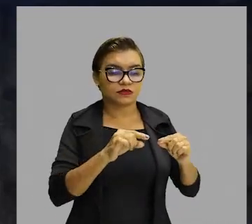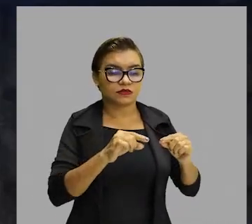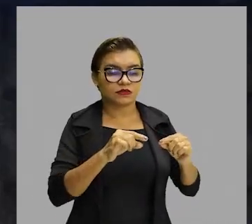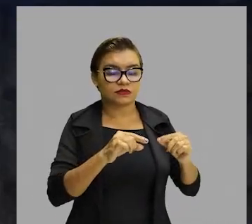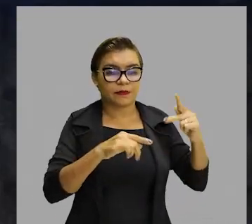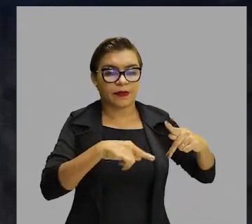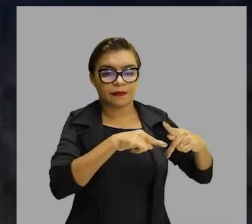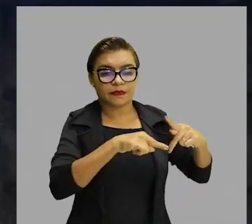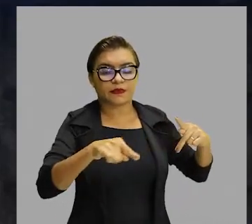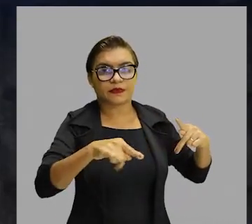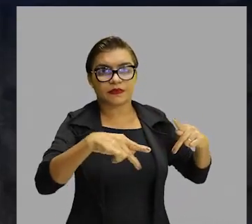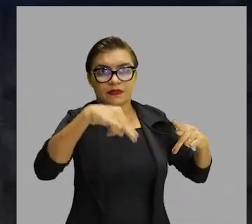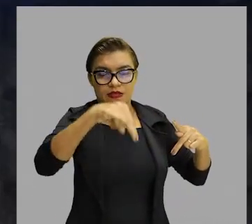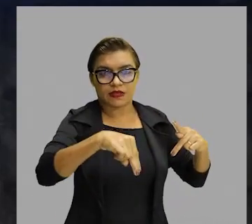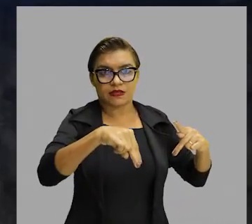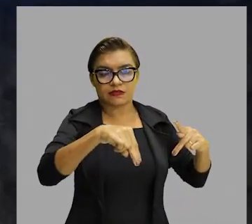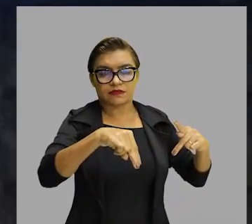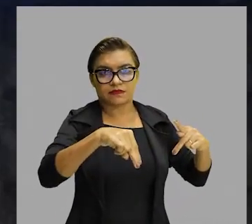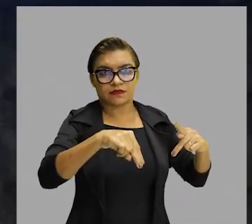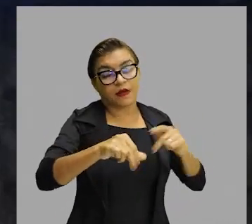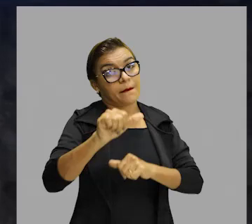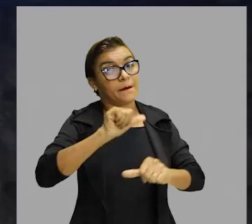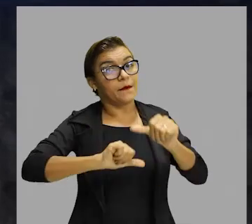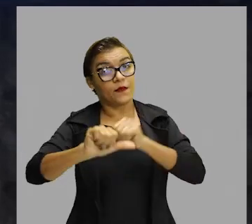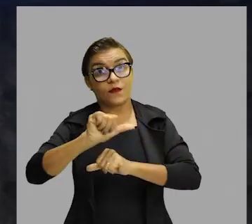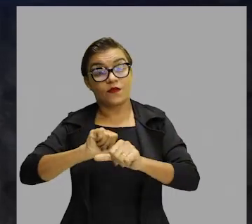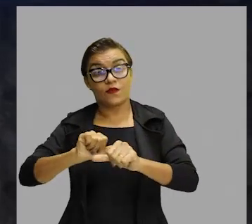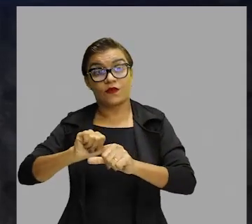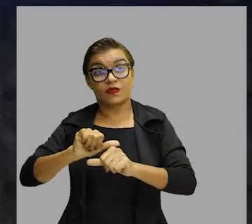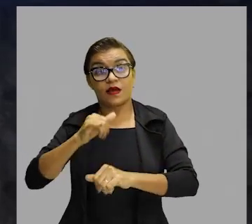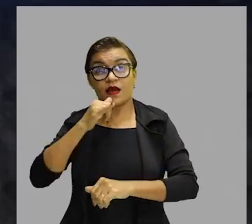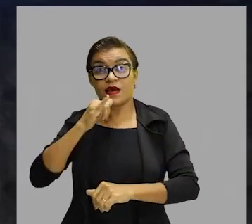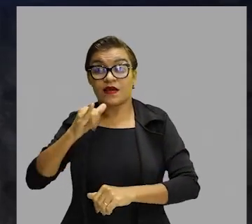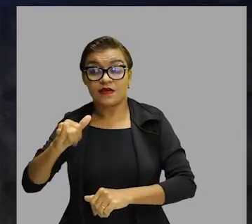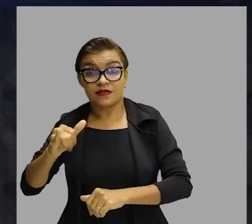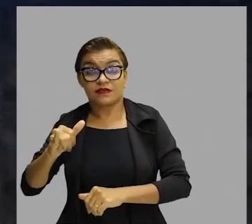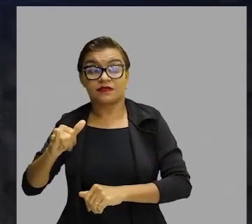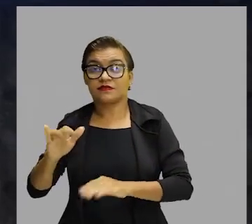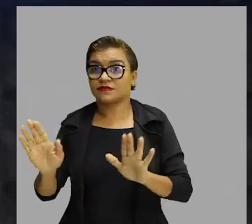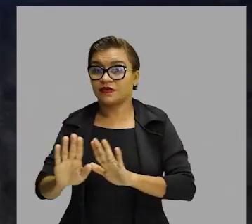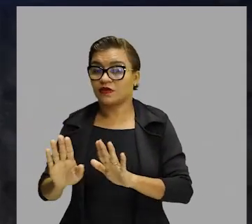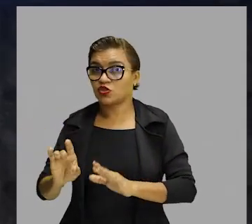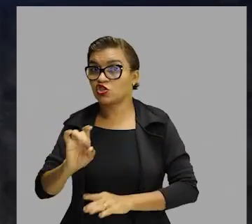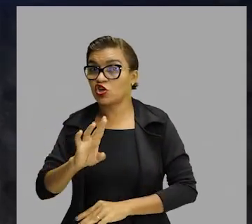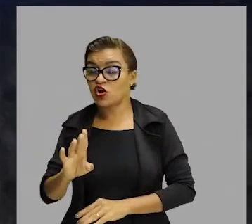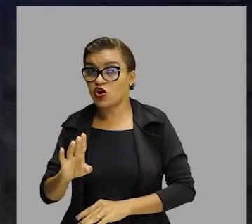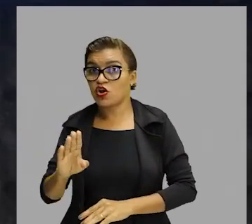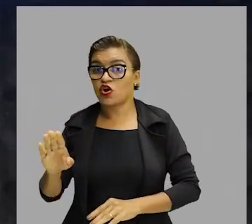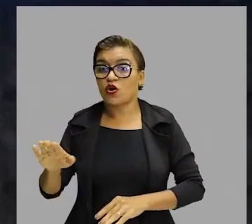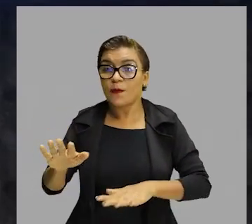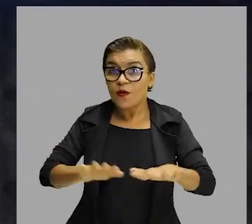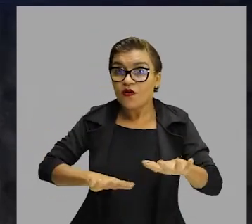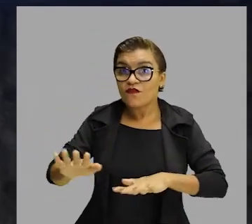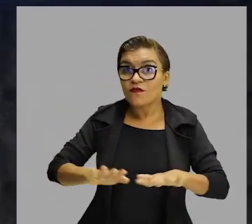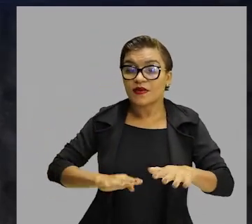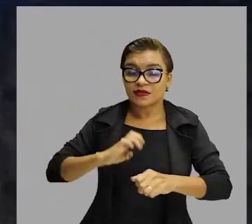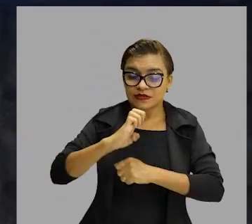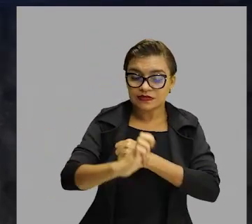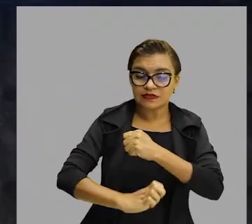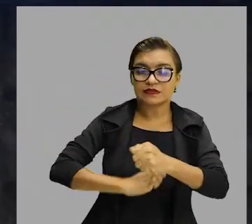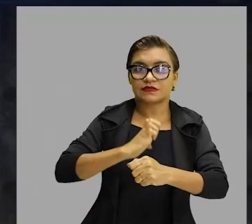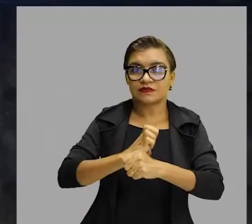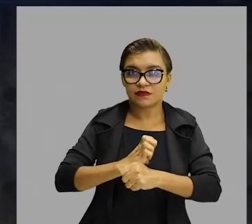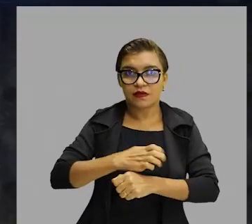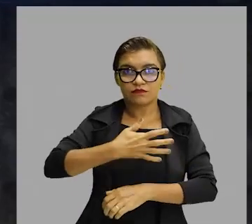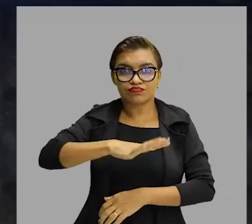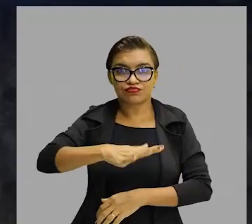Alternada, eu não tenho mais um fluxo de elétrons, mas eu tenho apenas uma movimentação de elétrons, certo? Os elétrons eles vão